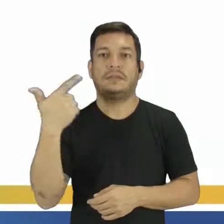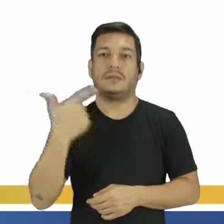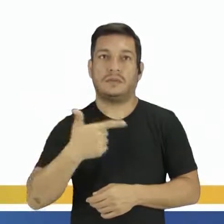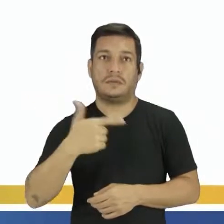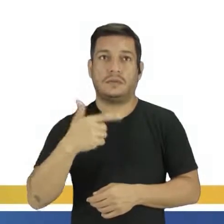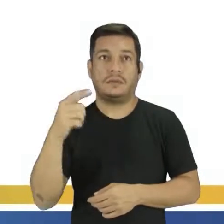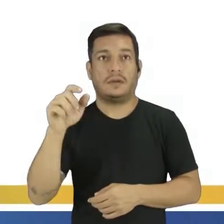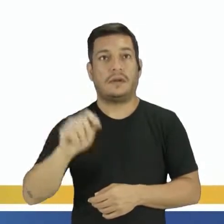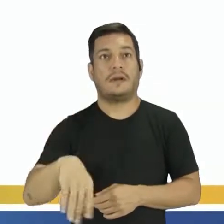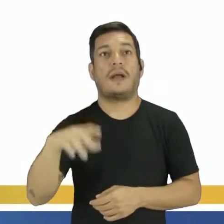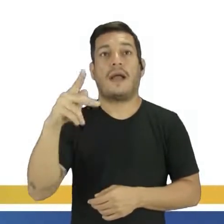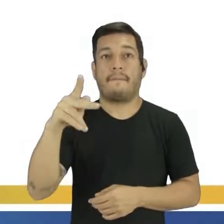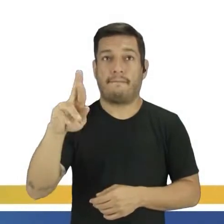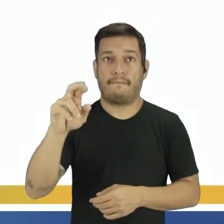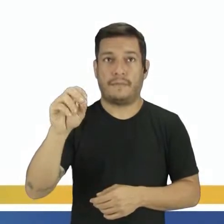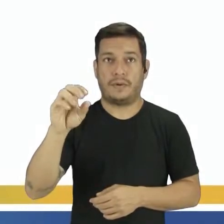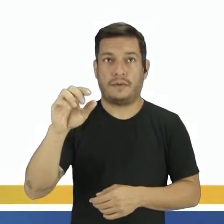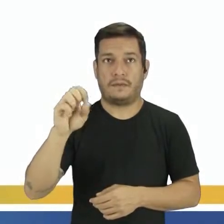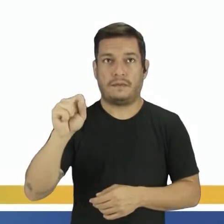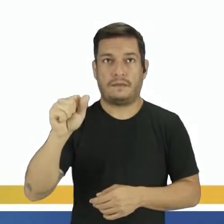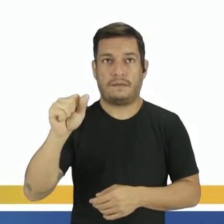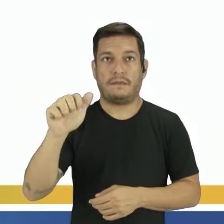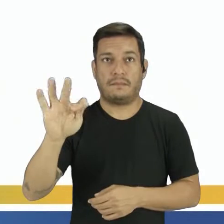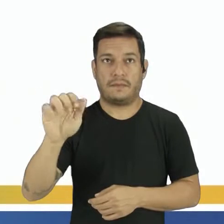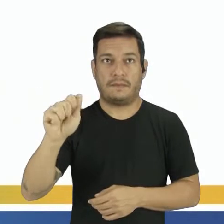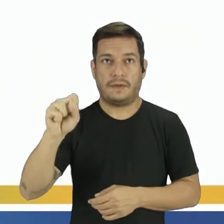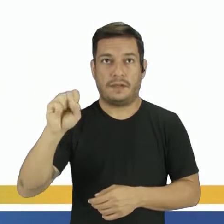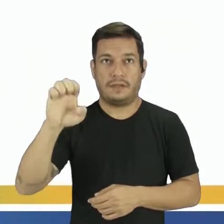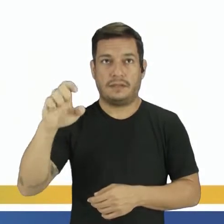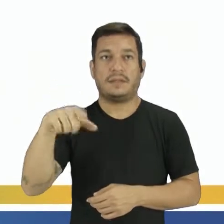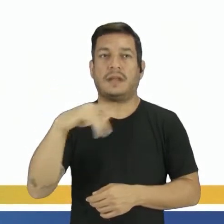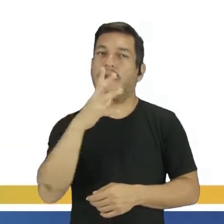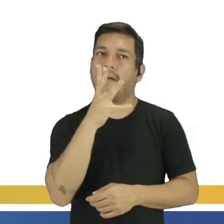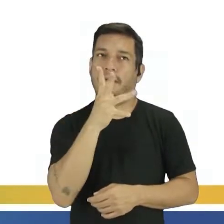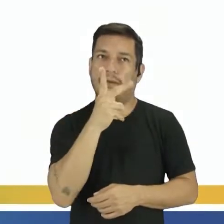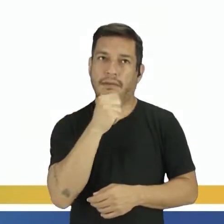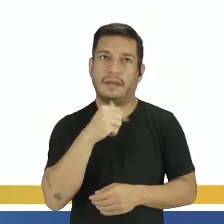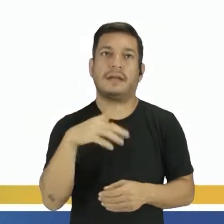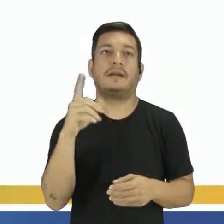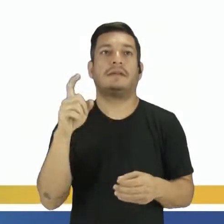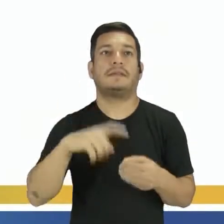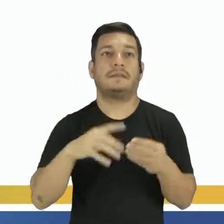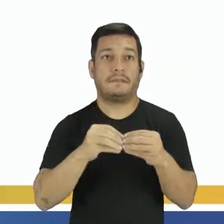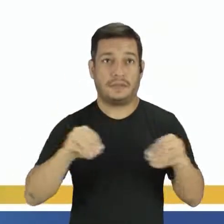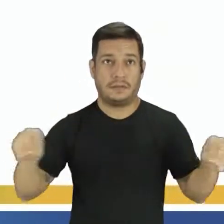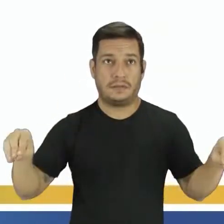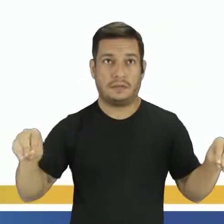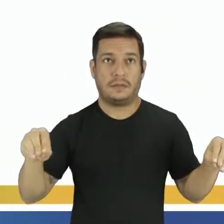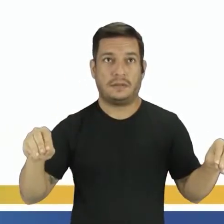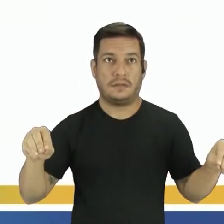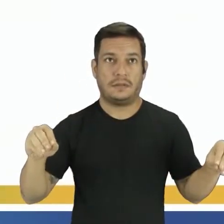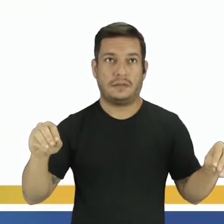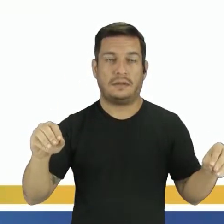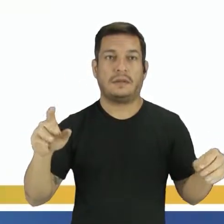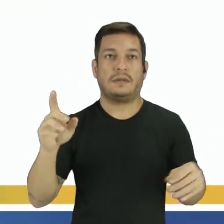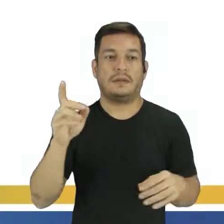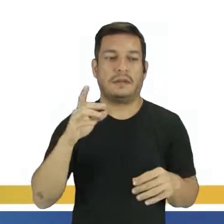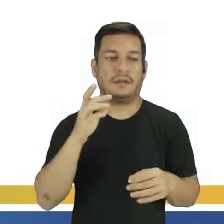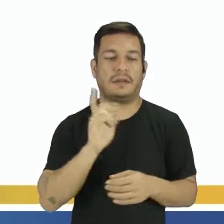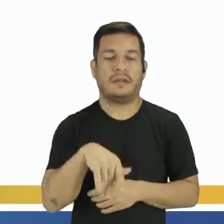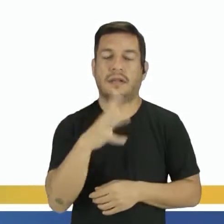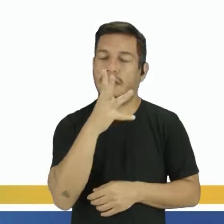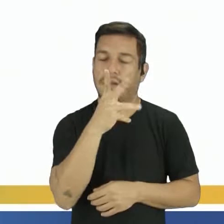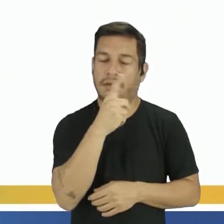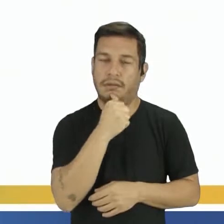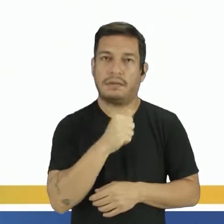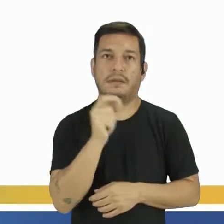A prófase, ela é a etapa mais demorada da mitose. A prófase 1 é a etapa mais demorada